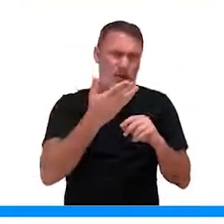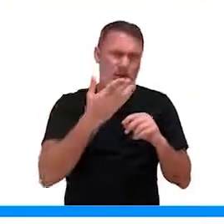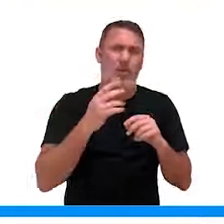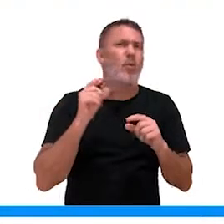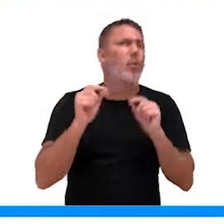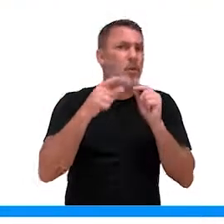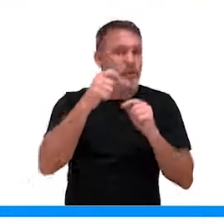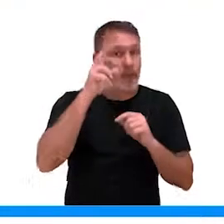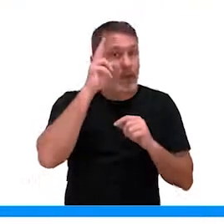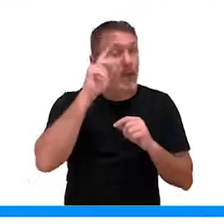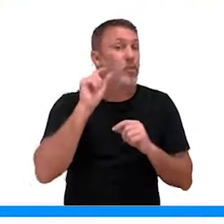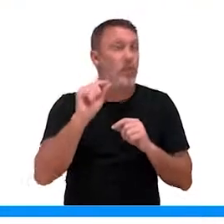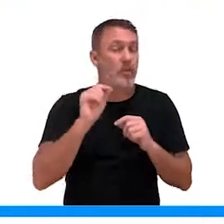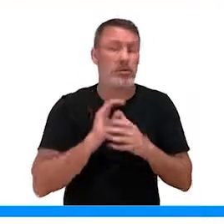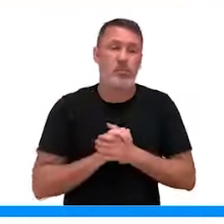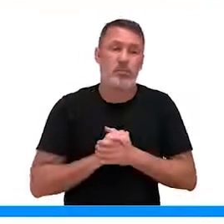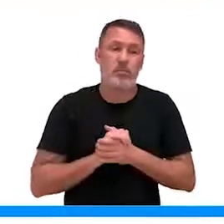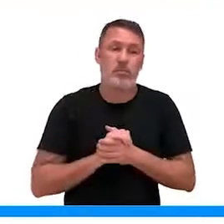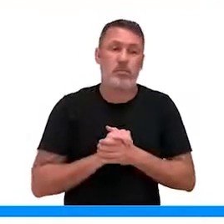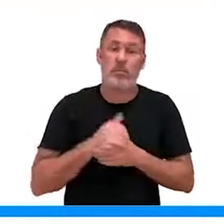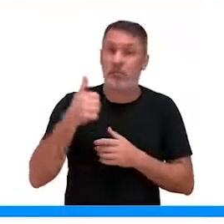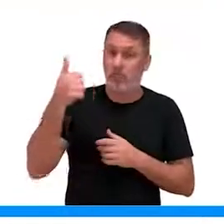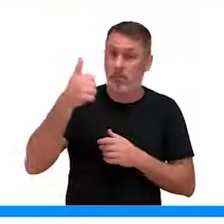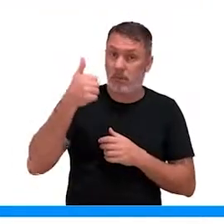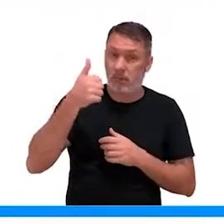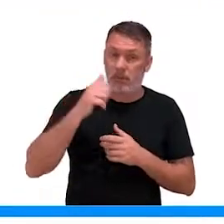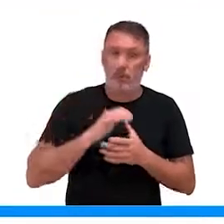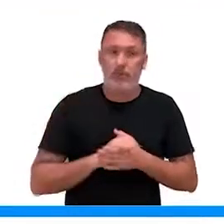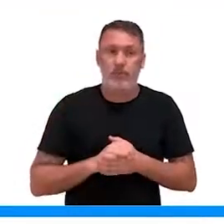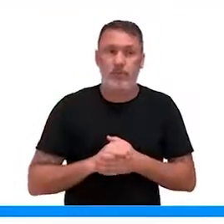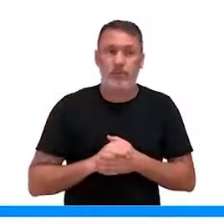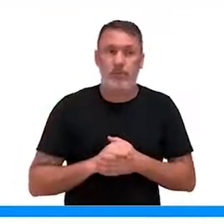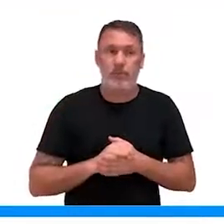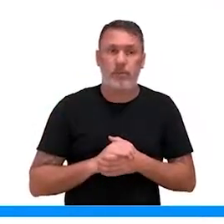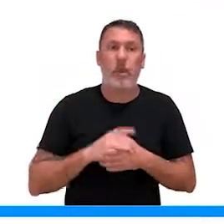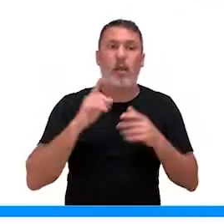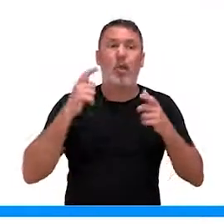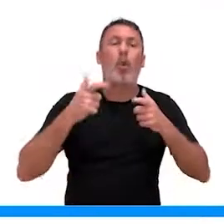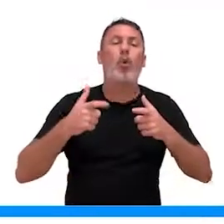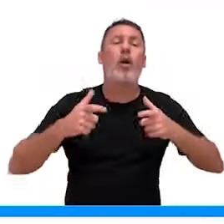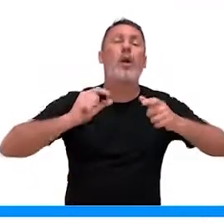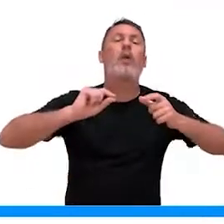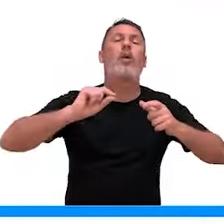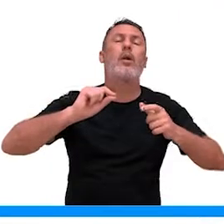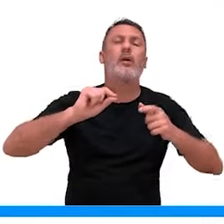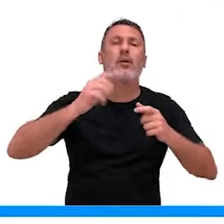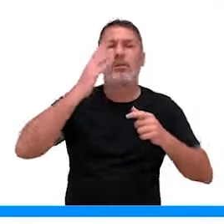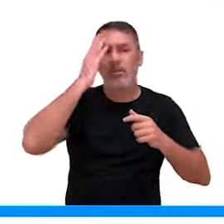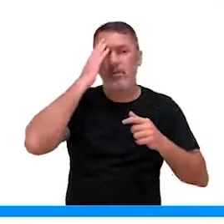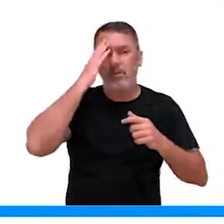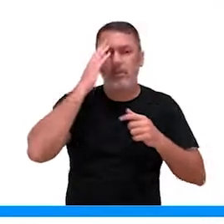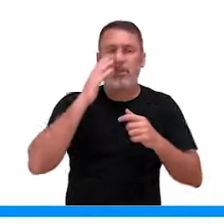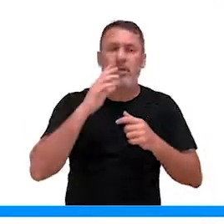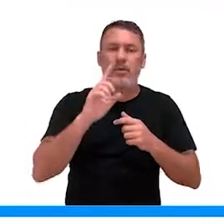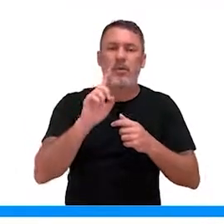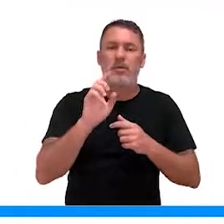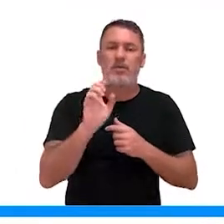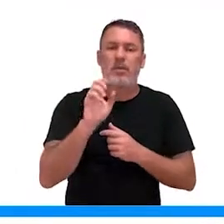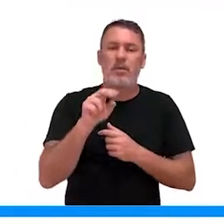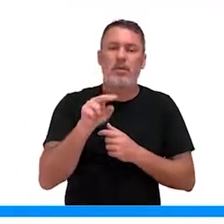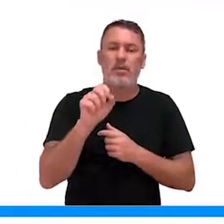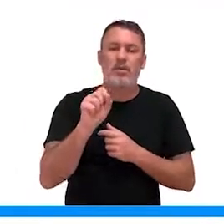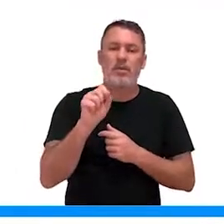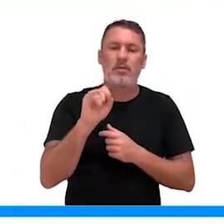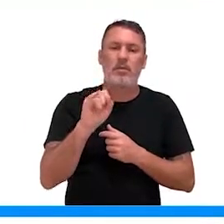temos que lembrar o seguinte. Primeiro, é a região de menor densidade demográfica. Se